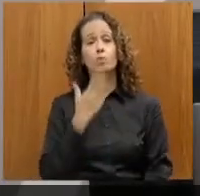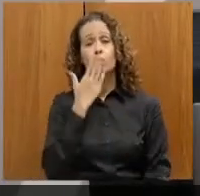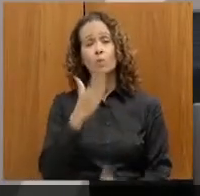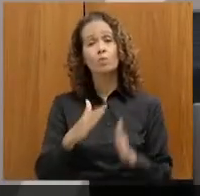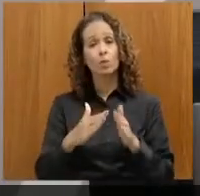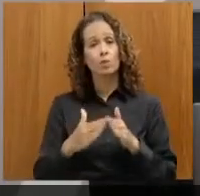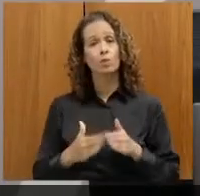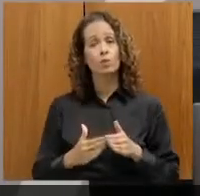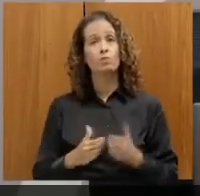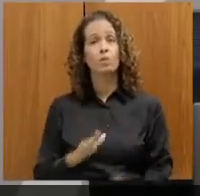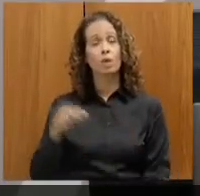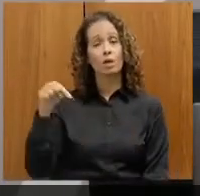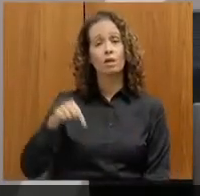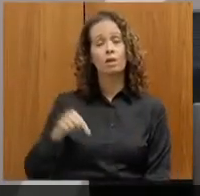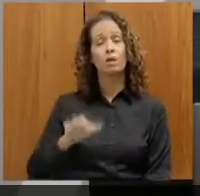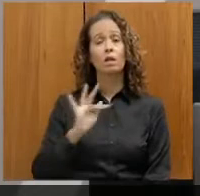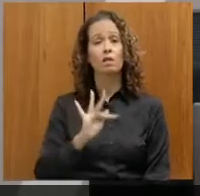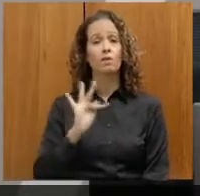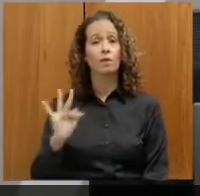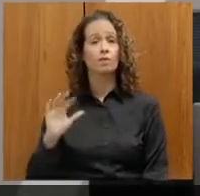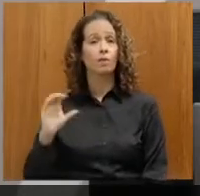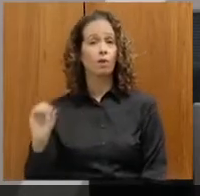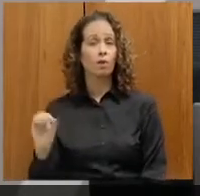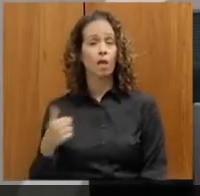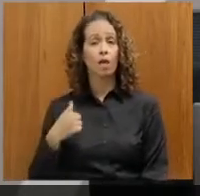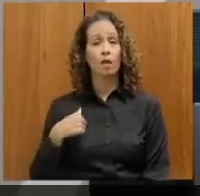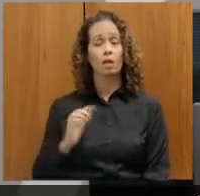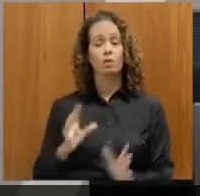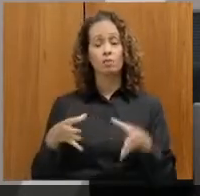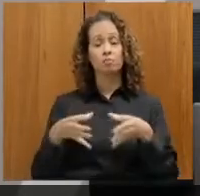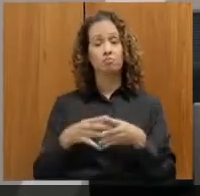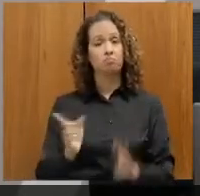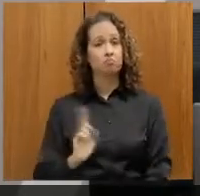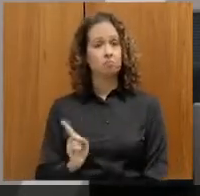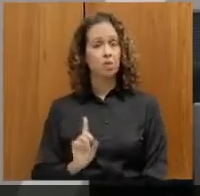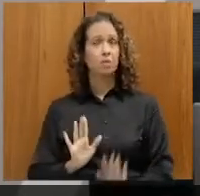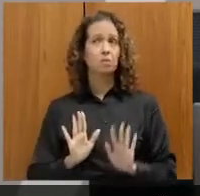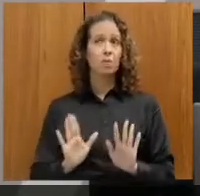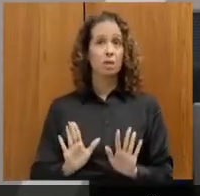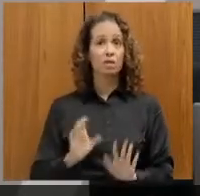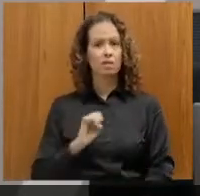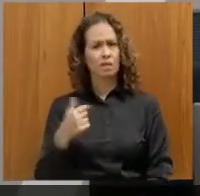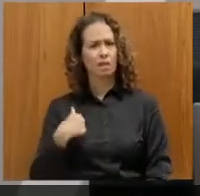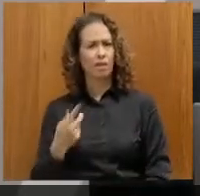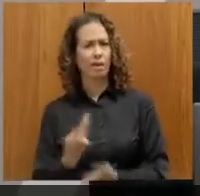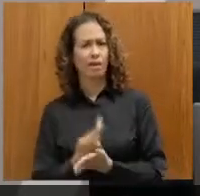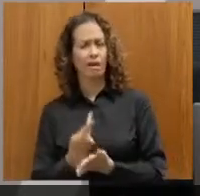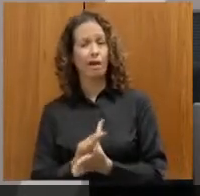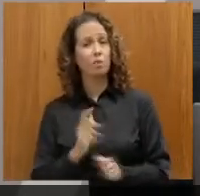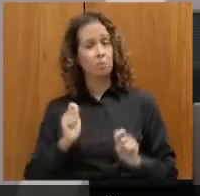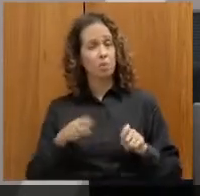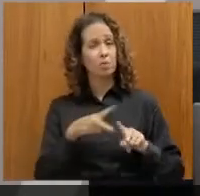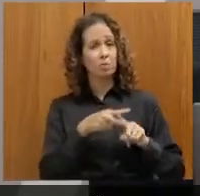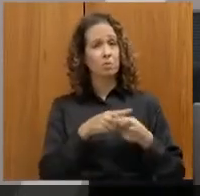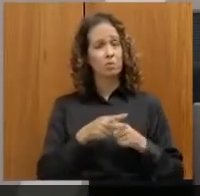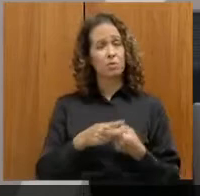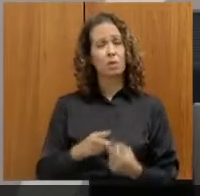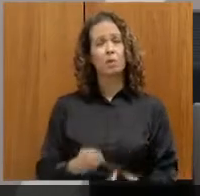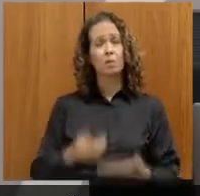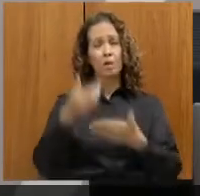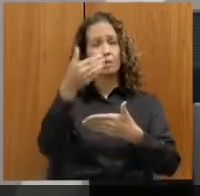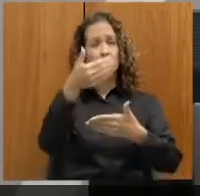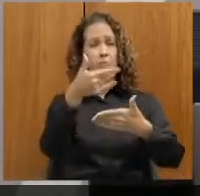na FF Se eu estiver enganada não sou da comissão me corrijo e parece que vem um extrato